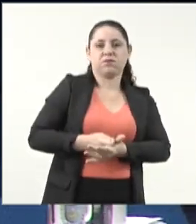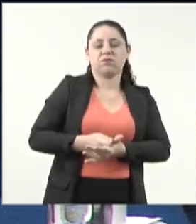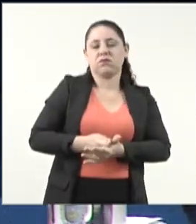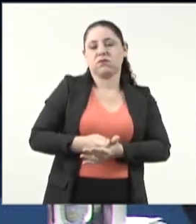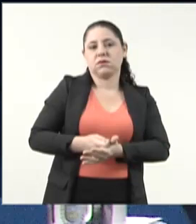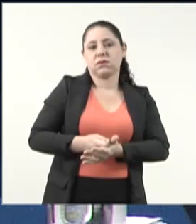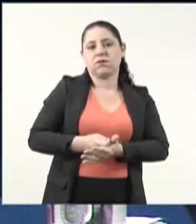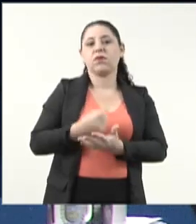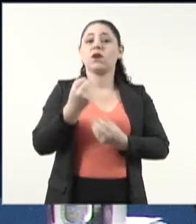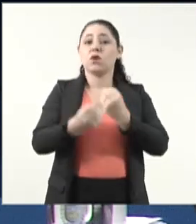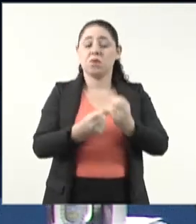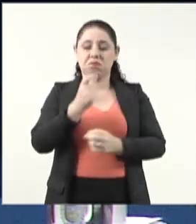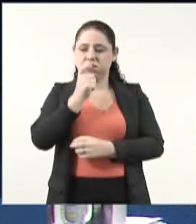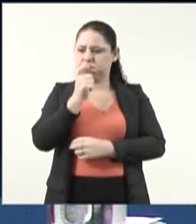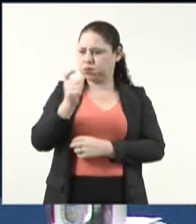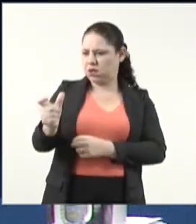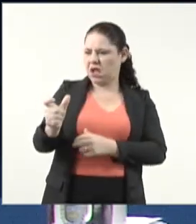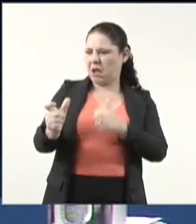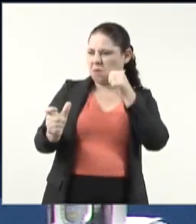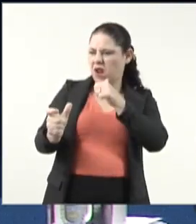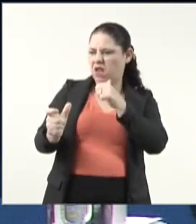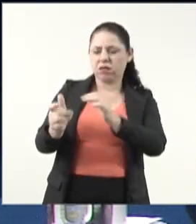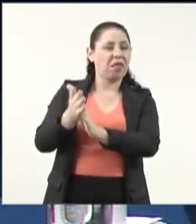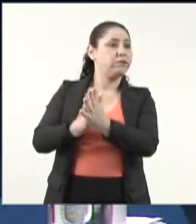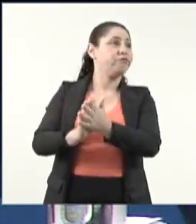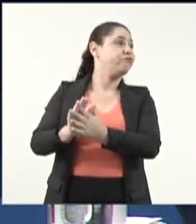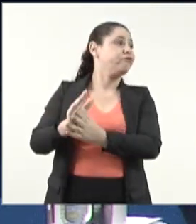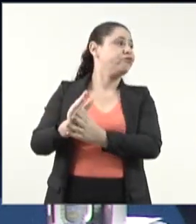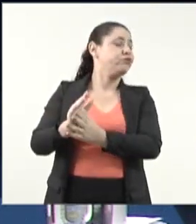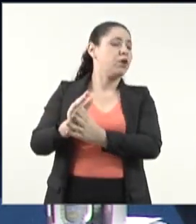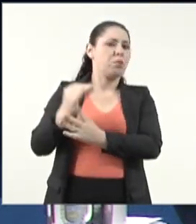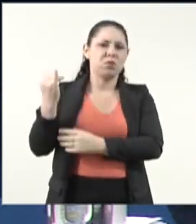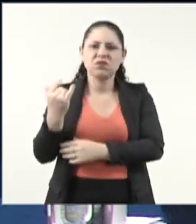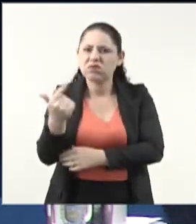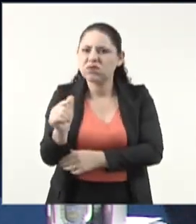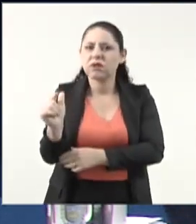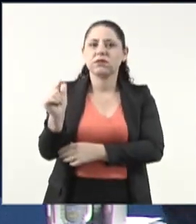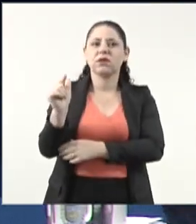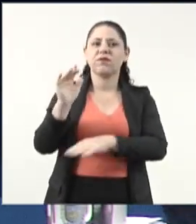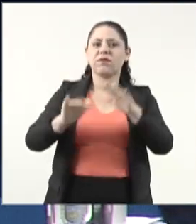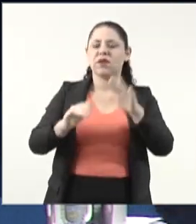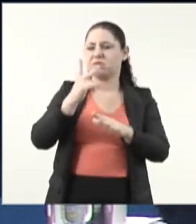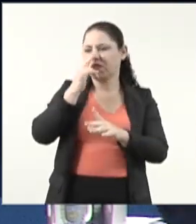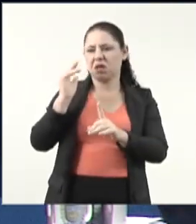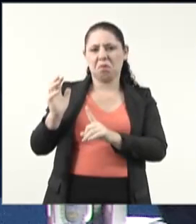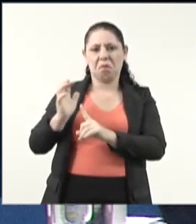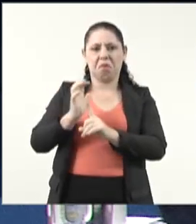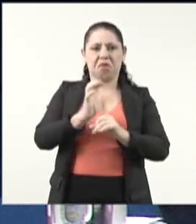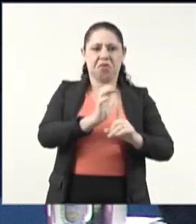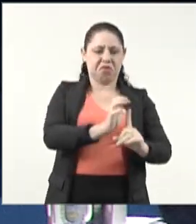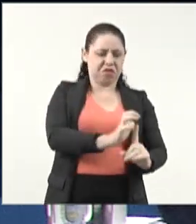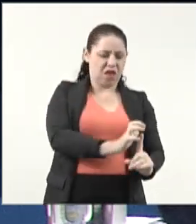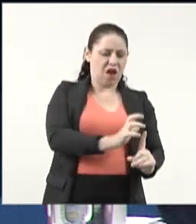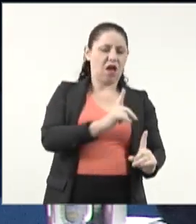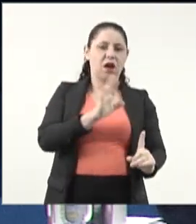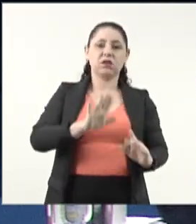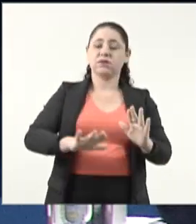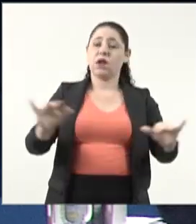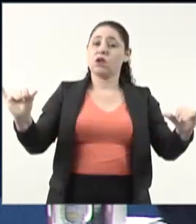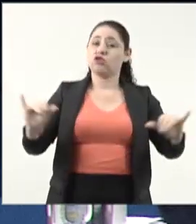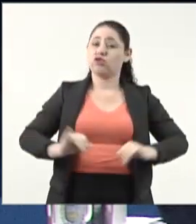de forma de se referir às mulheres, muitas vezes que quer nos diminuir, e isso